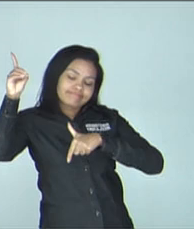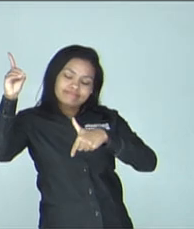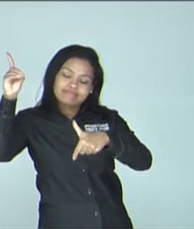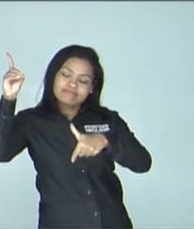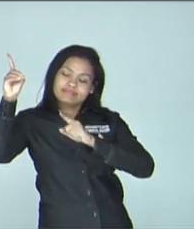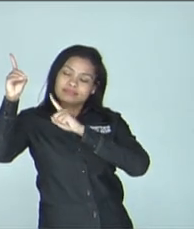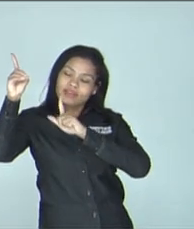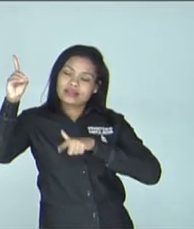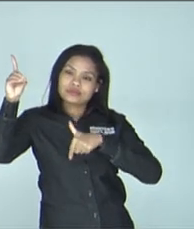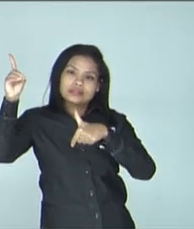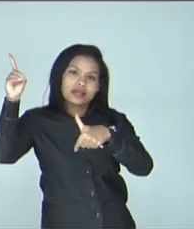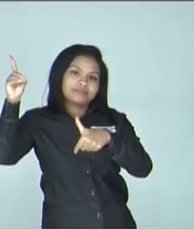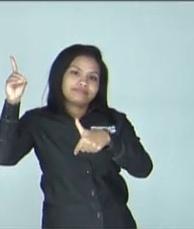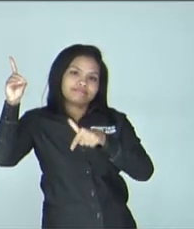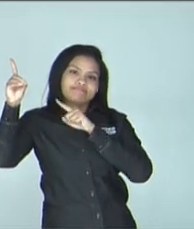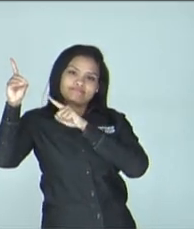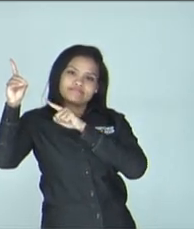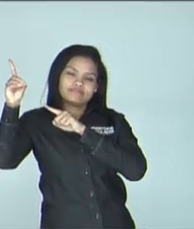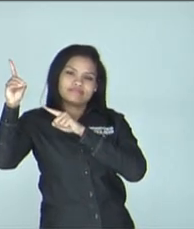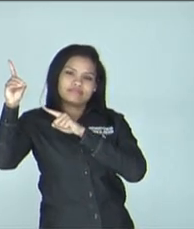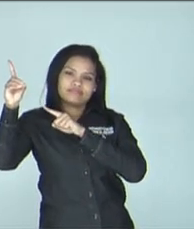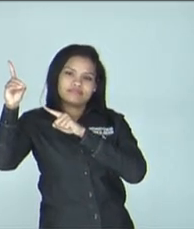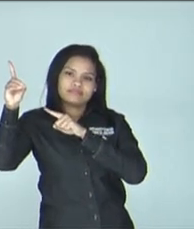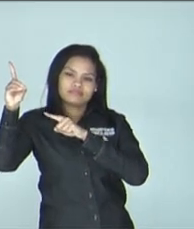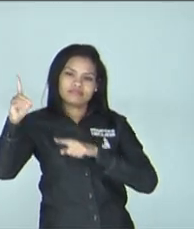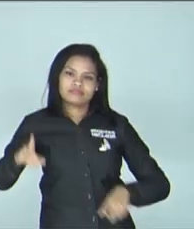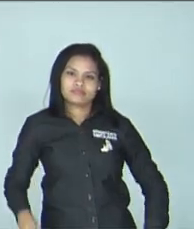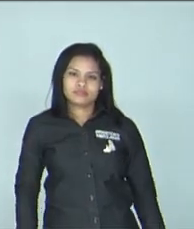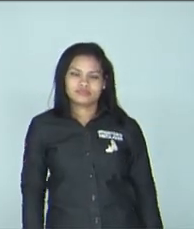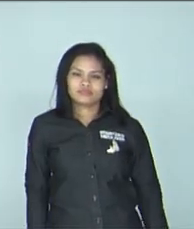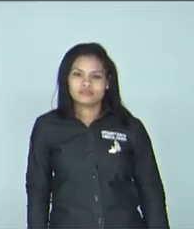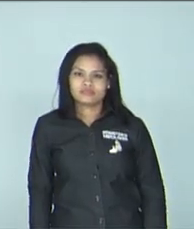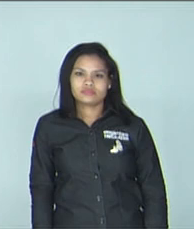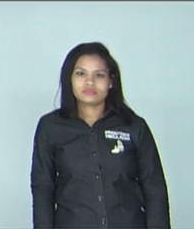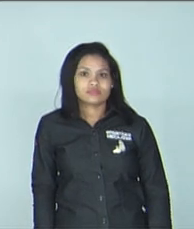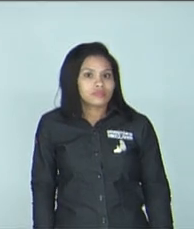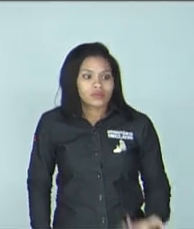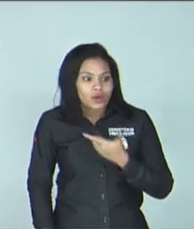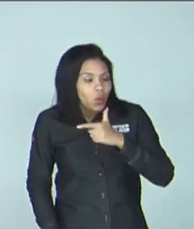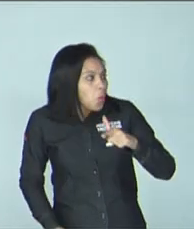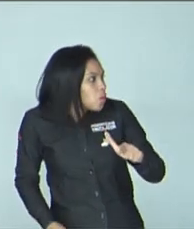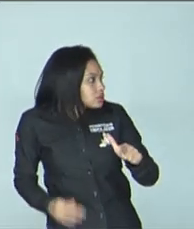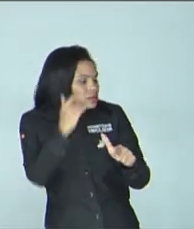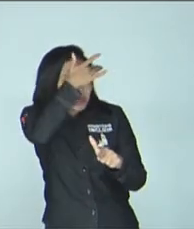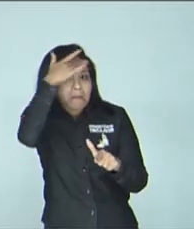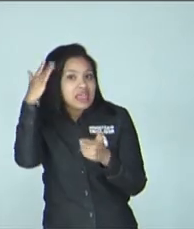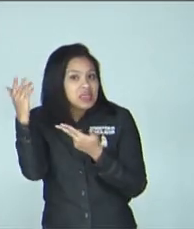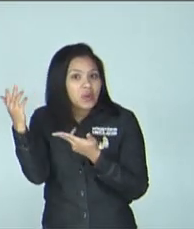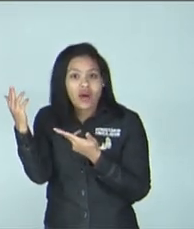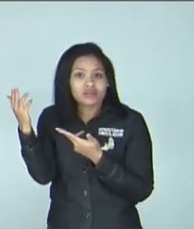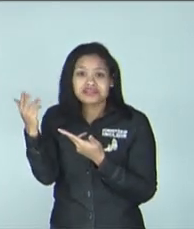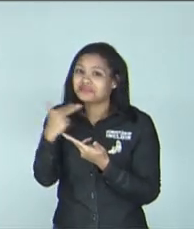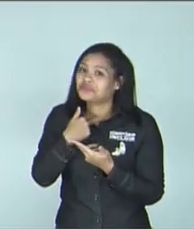e sou dentro de deus e ninguém consegue fazer isso tem um